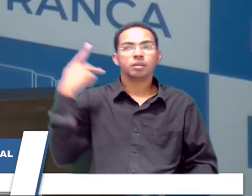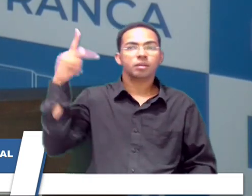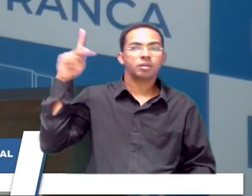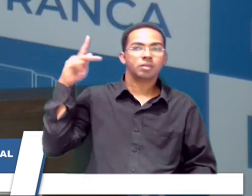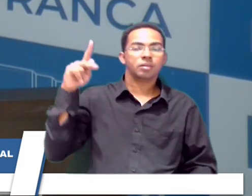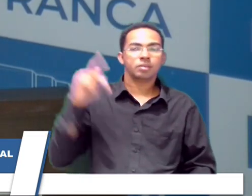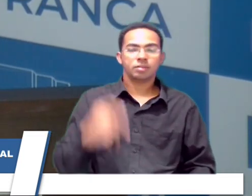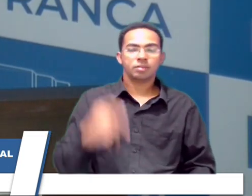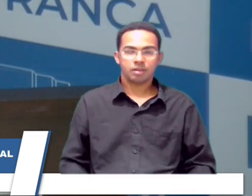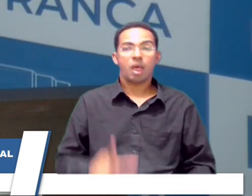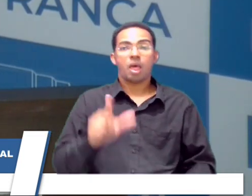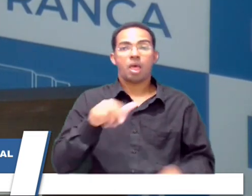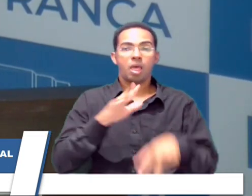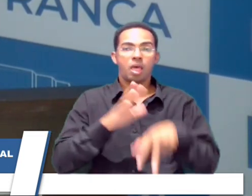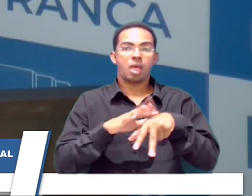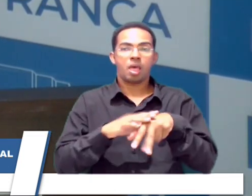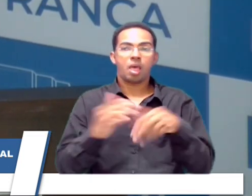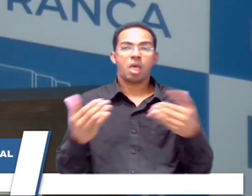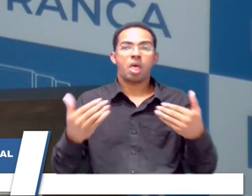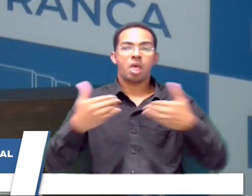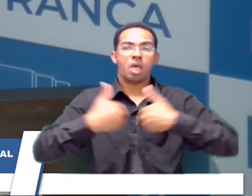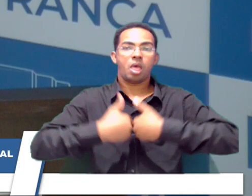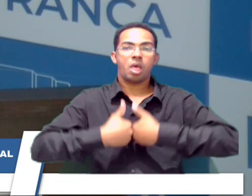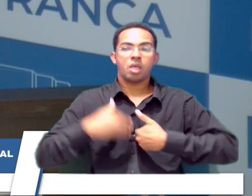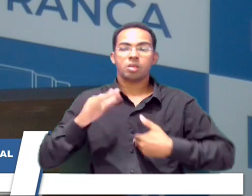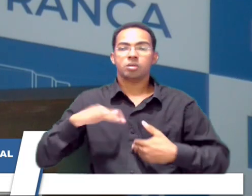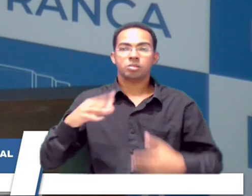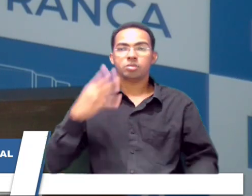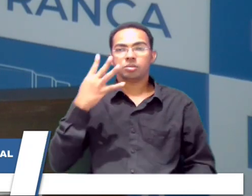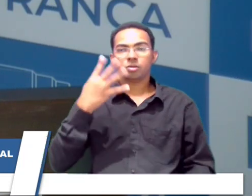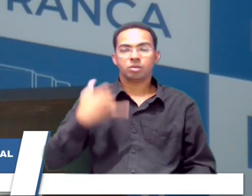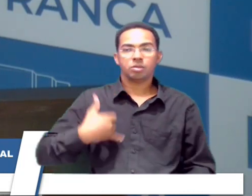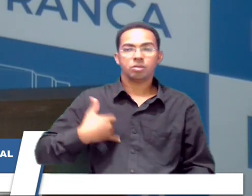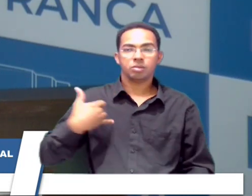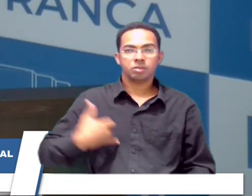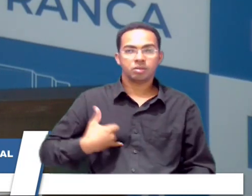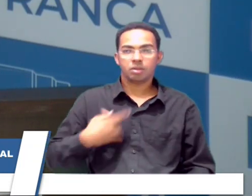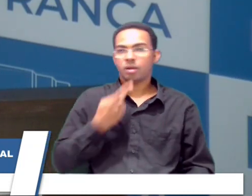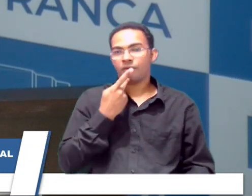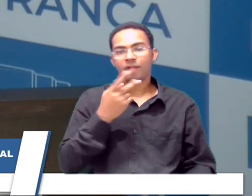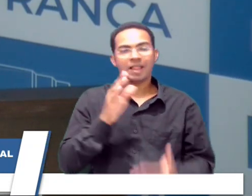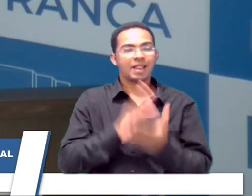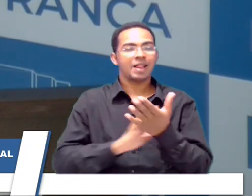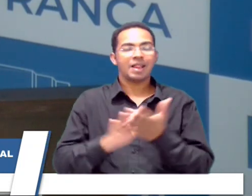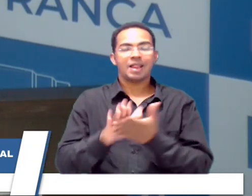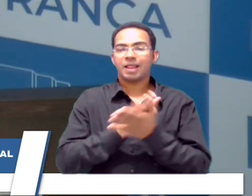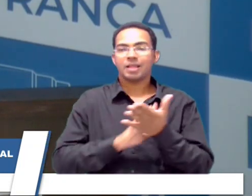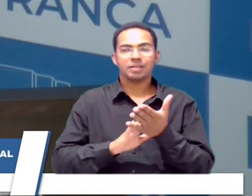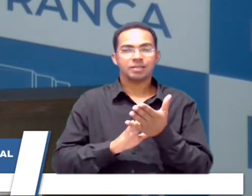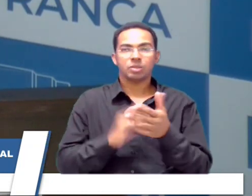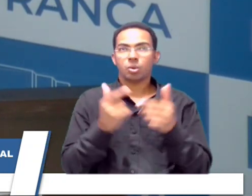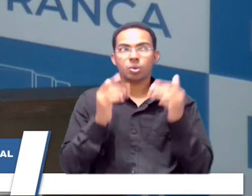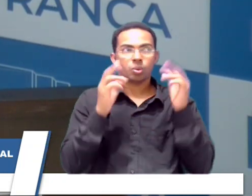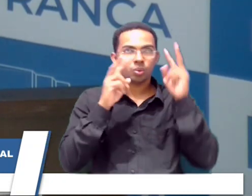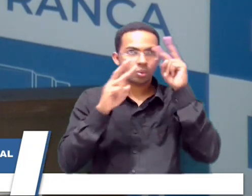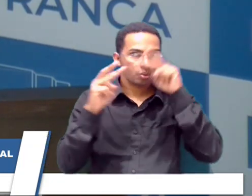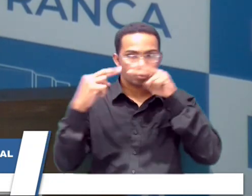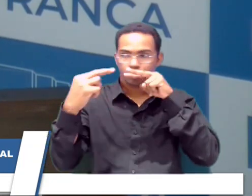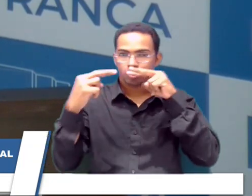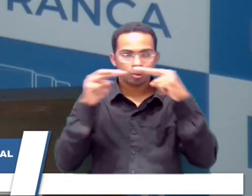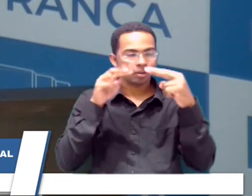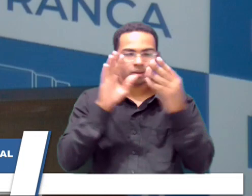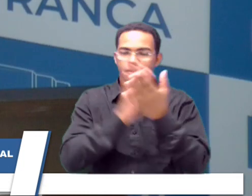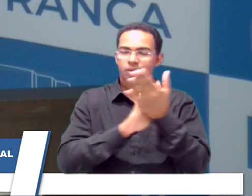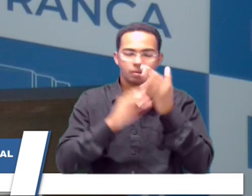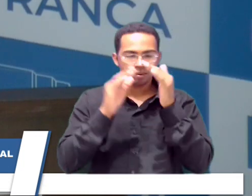uma paciente autista, uma criança, 4 anos, não falava, não tinha contato visual, era